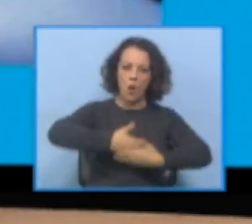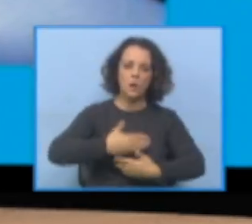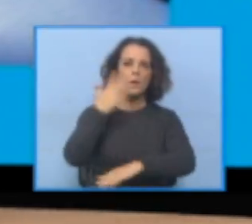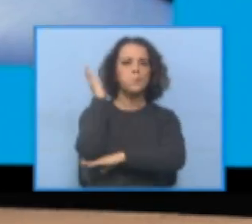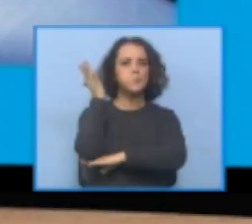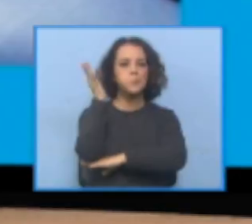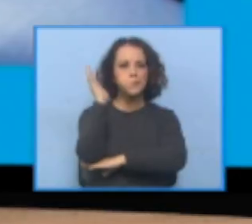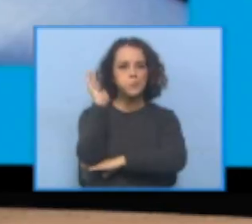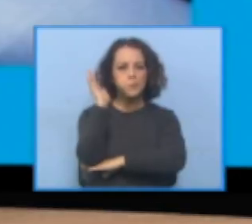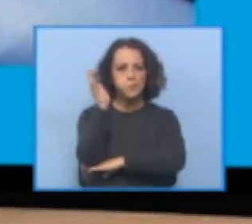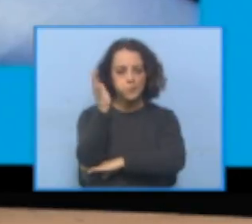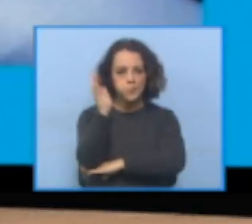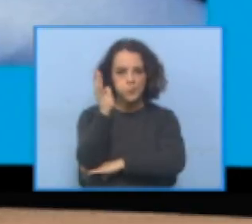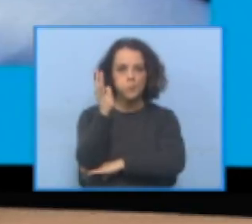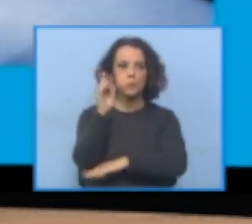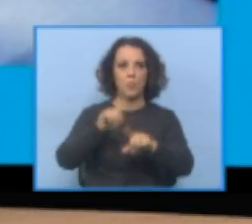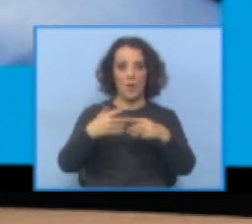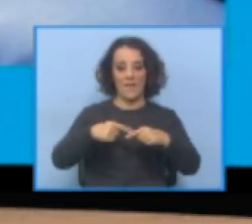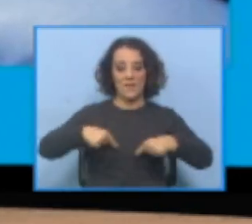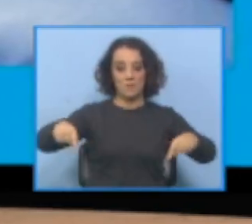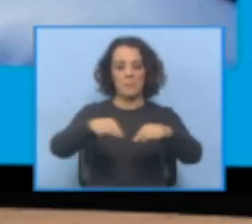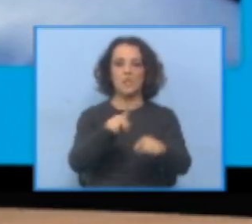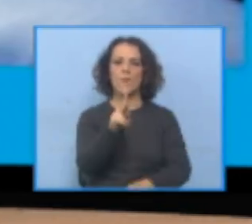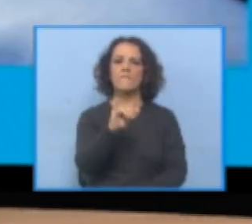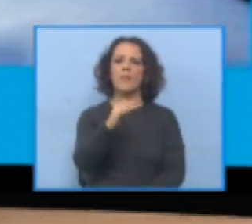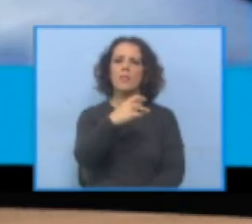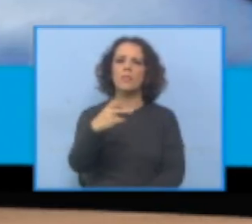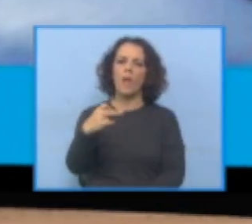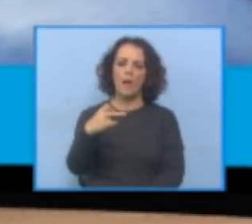conferências onde estava o espaço que vamos usar agora, o Espaço Vita, que é um grande